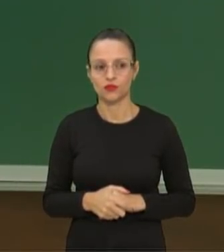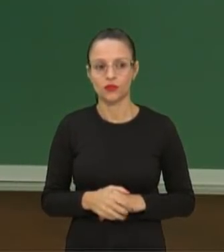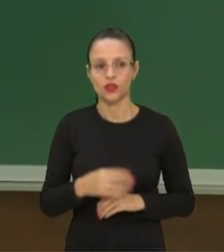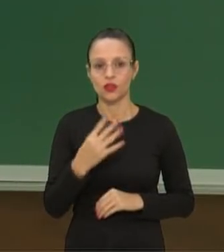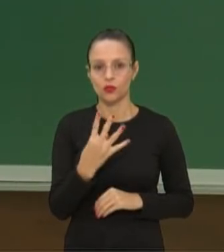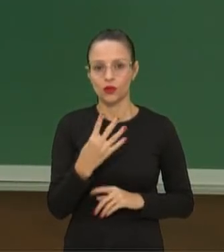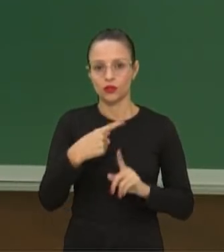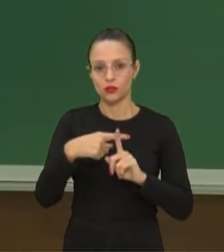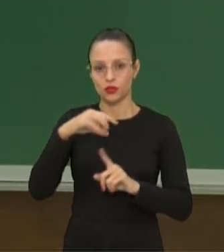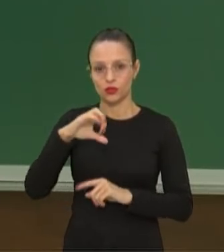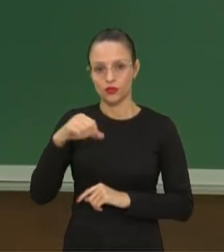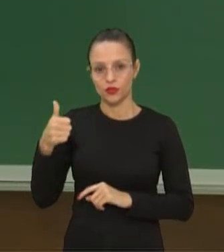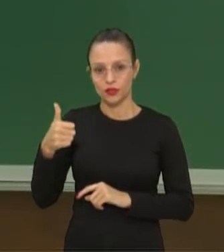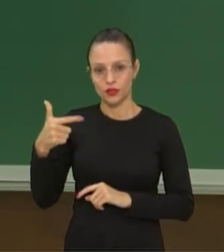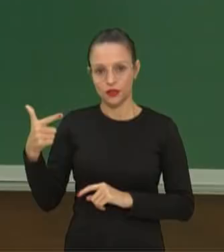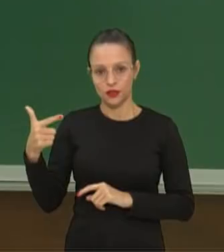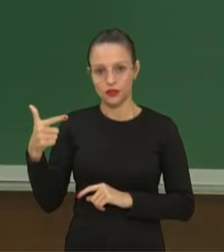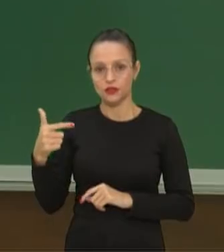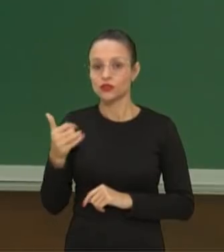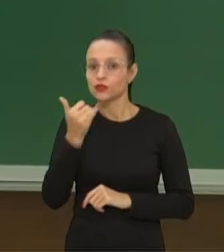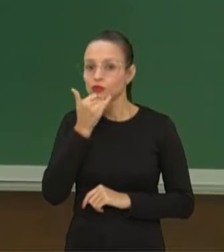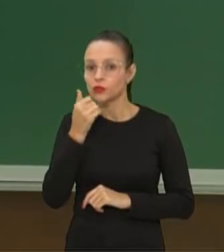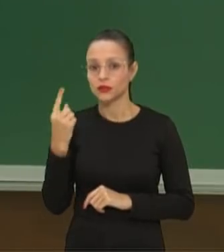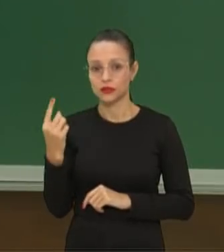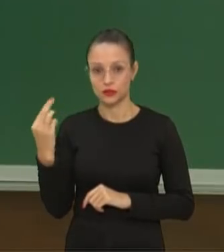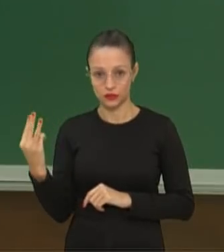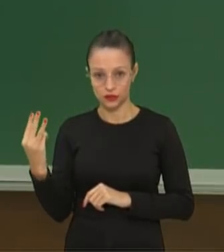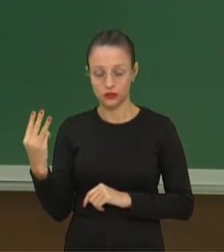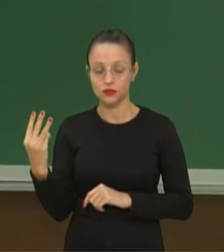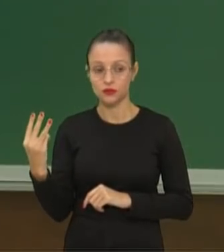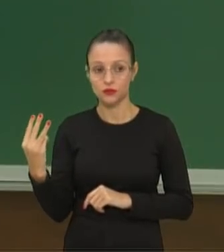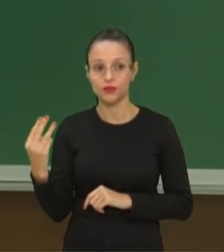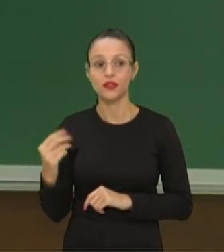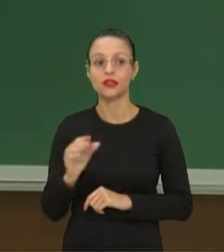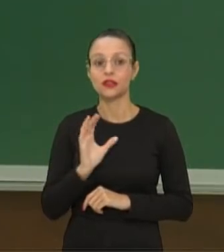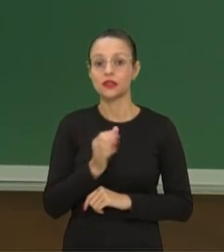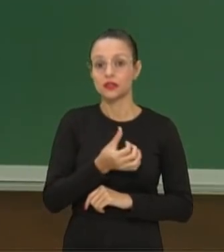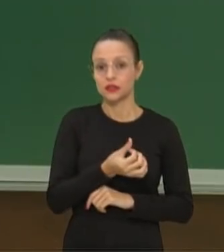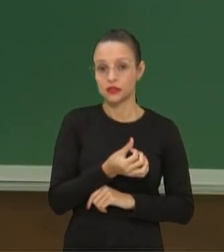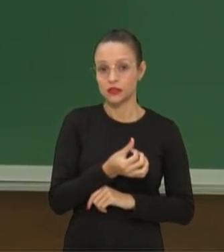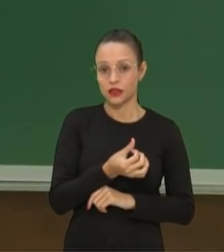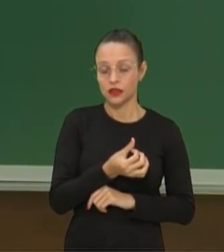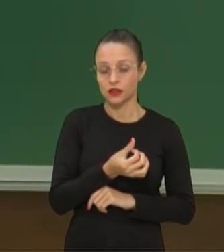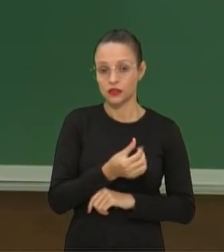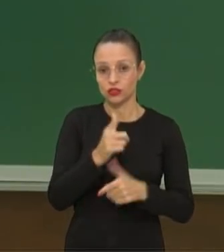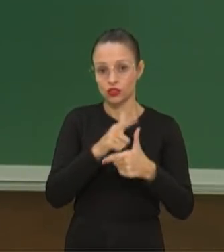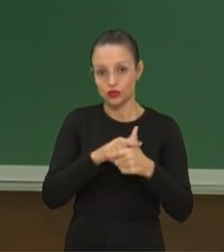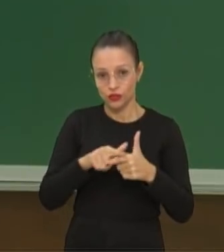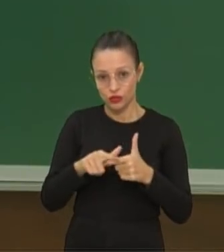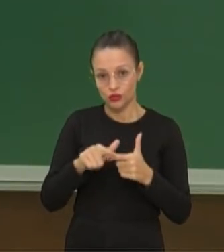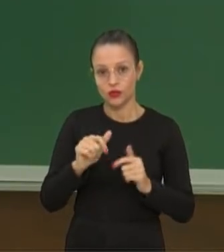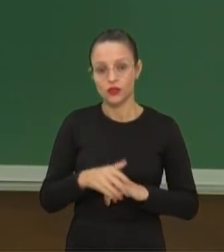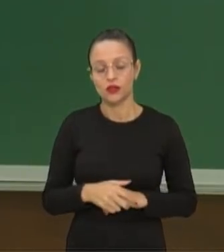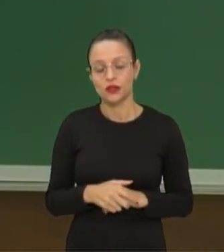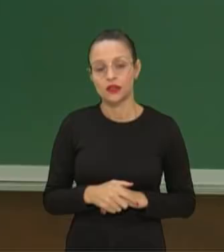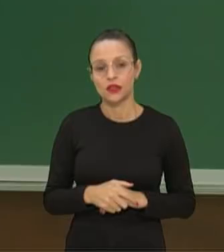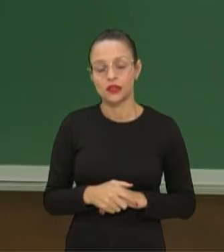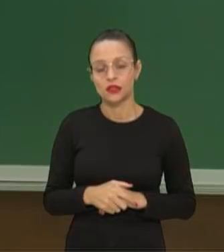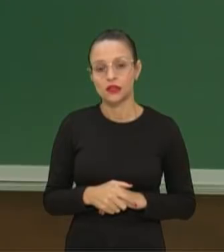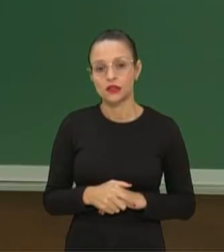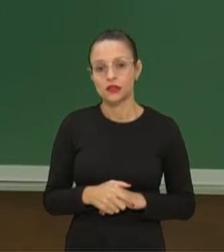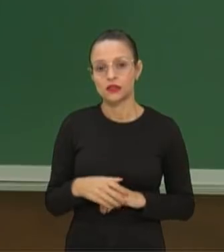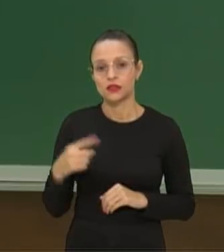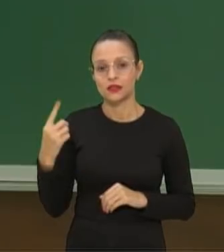4 mais 9 é 13. O 6 está multiplicando, vai passar para o outro lado dividindo. E como